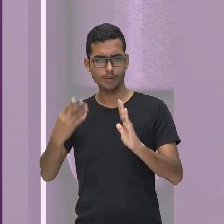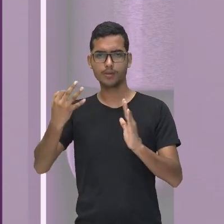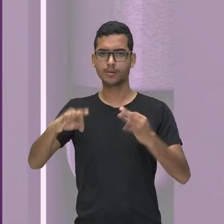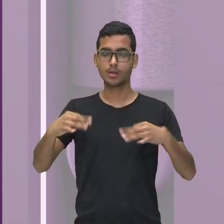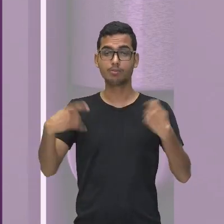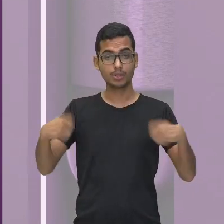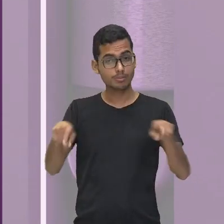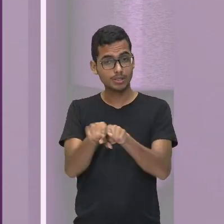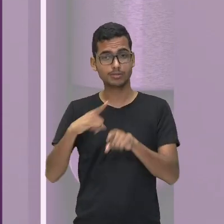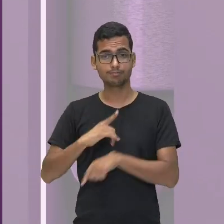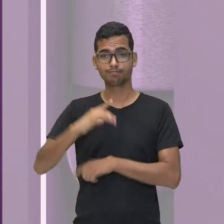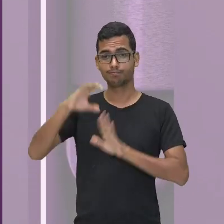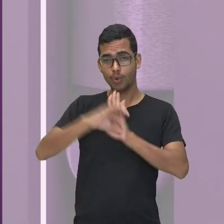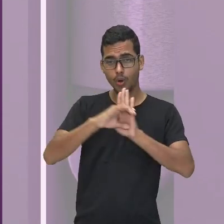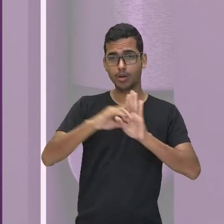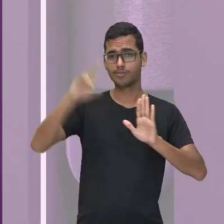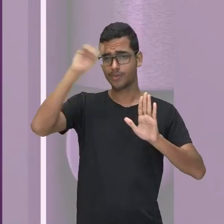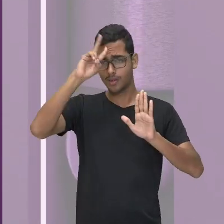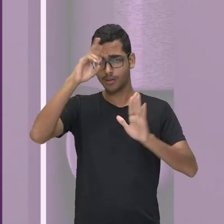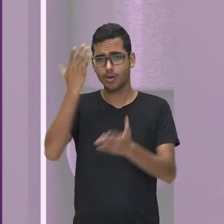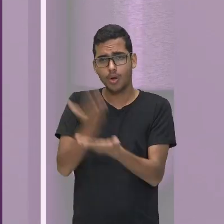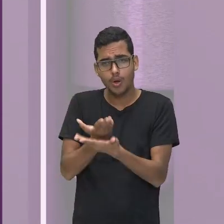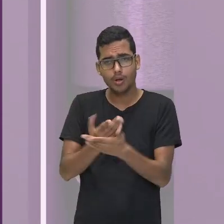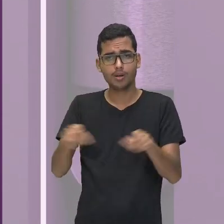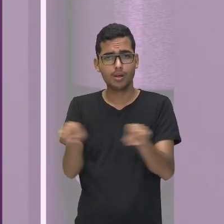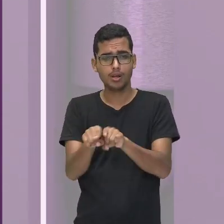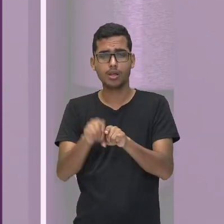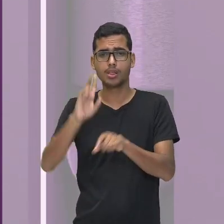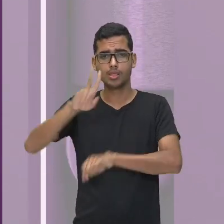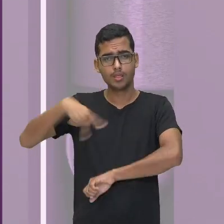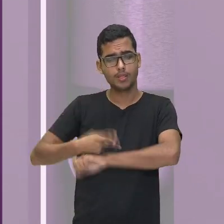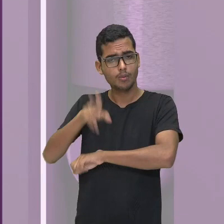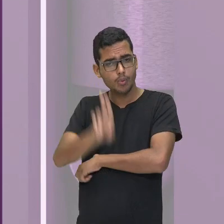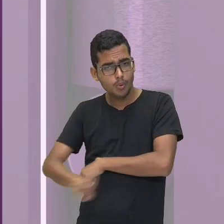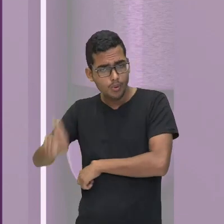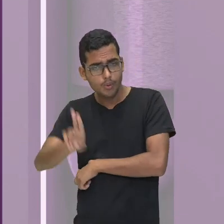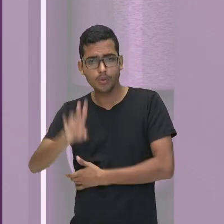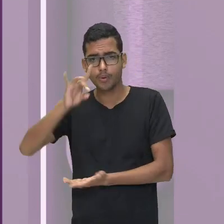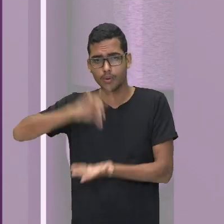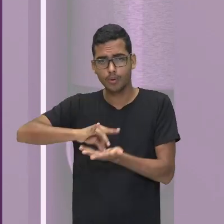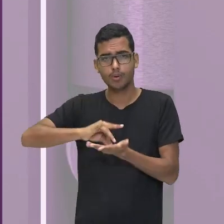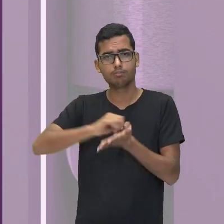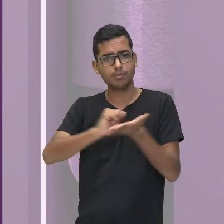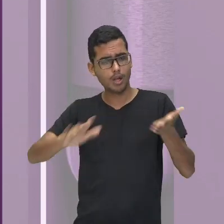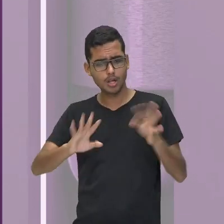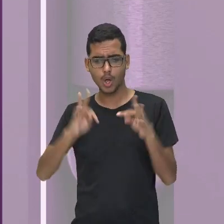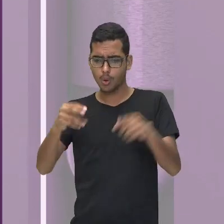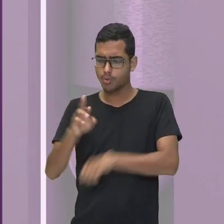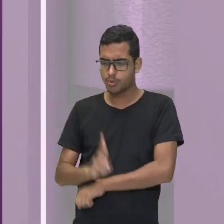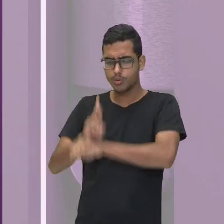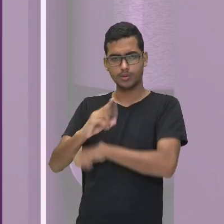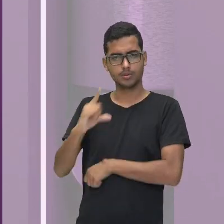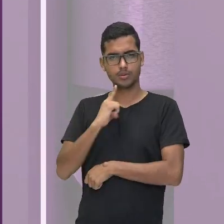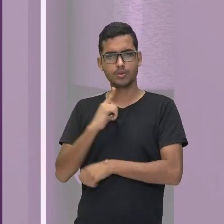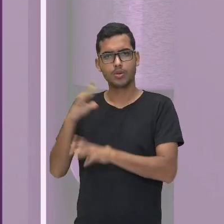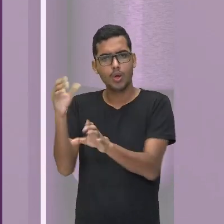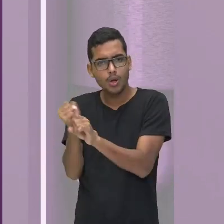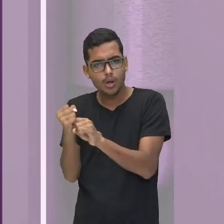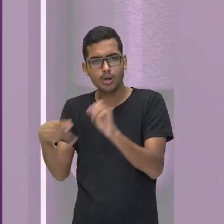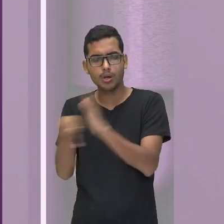desses conceitos para lembrar, para justamente utilizar, tá, todos os recursos, tá bom? Desde o cálculo